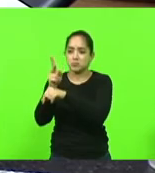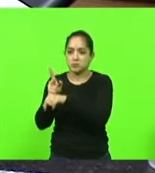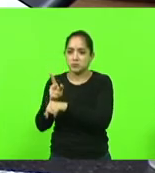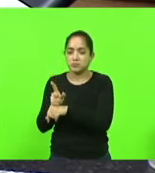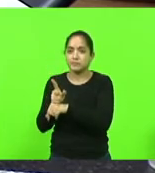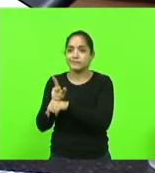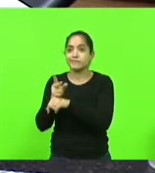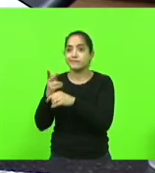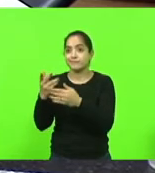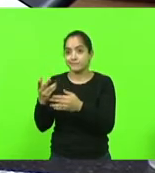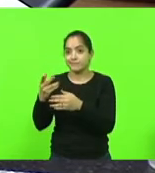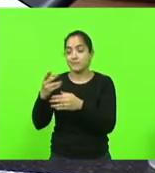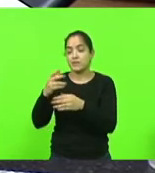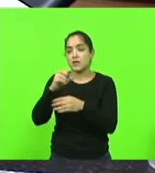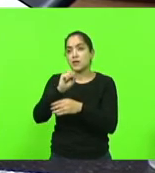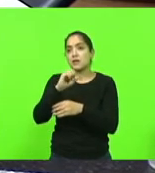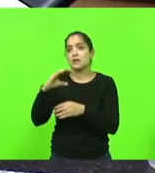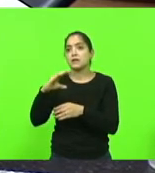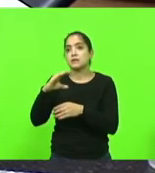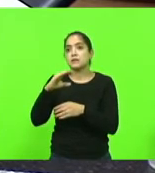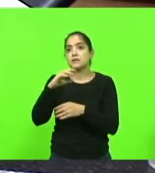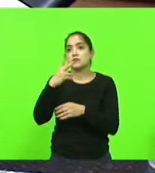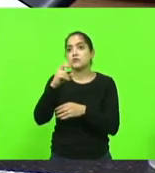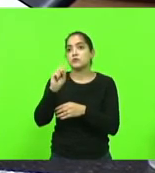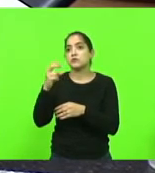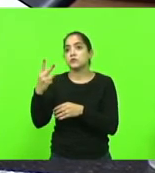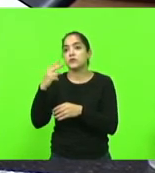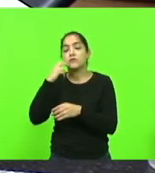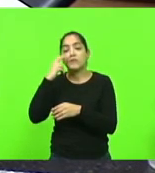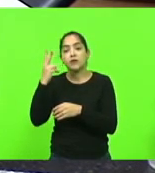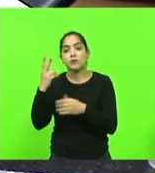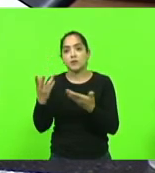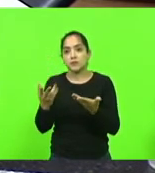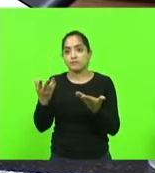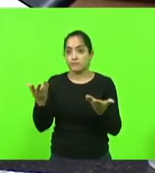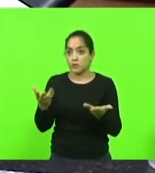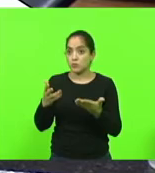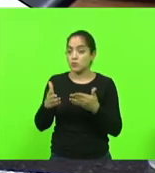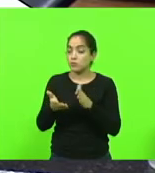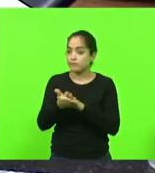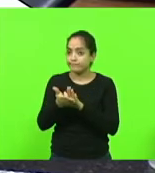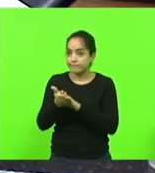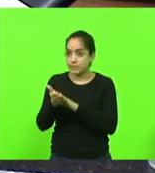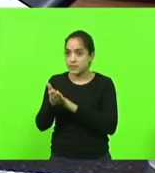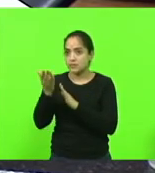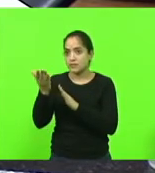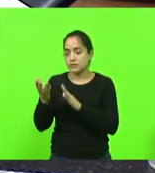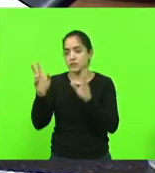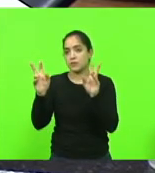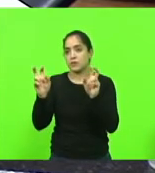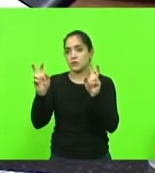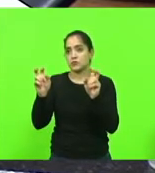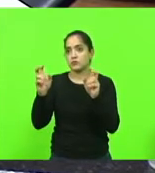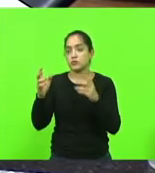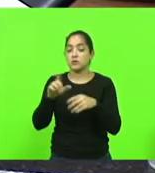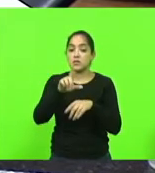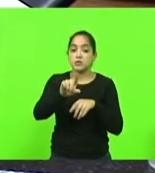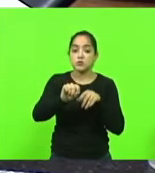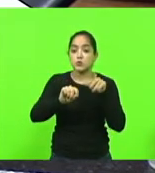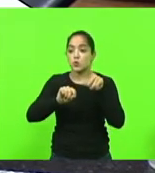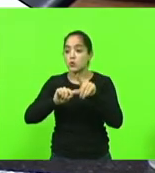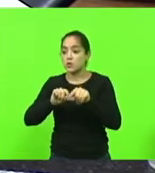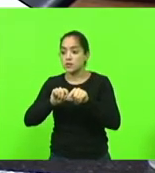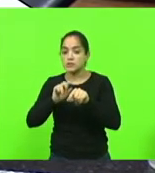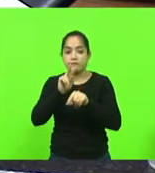da BR-282. É uma vergonha, por isso eu quero parabenizar a Vossa Excelência, porque você tem que escolher entre olhar